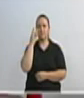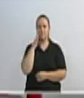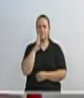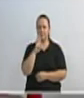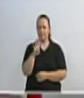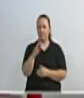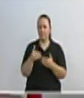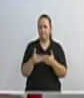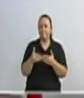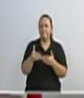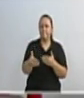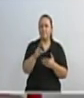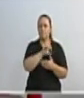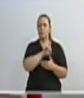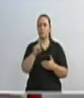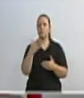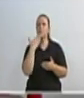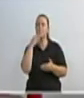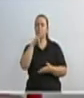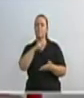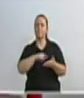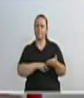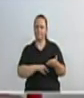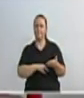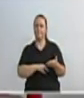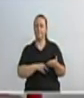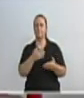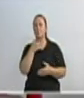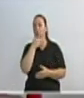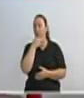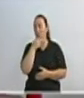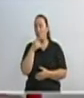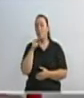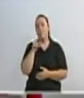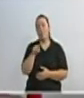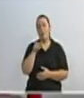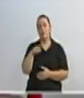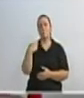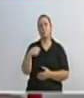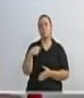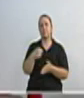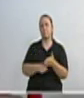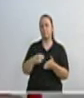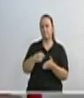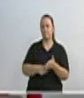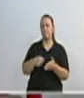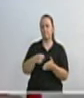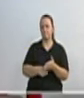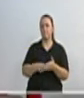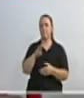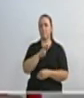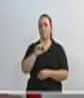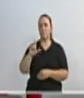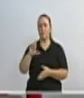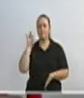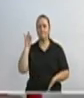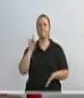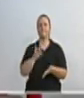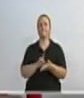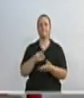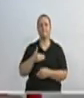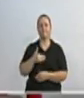a partir da data do requerimento. Eu acho que é isso que nós temos que cobrar, que Blumenau implemente urgentemente